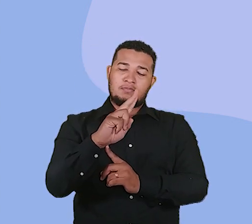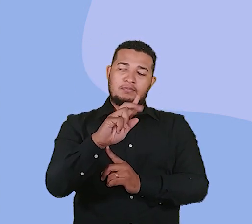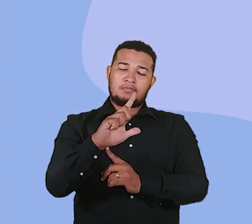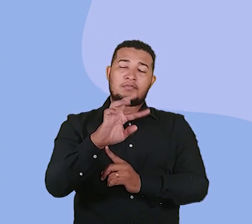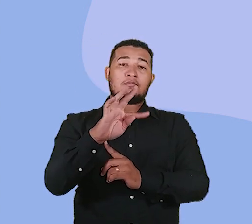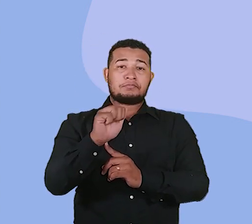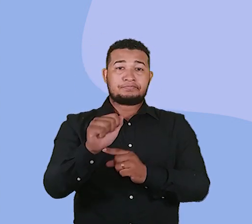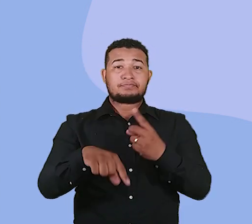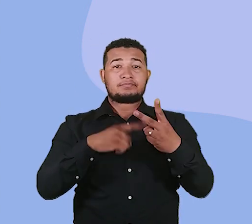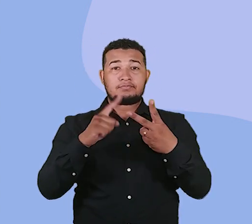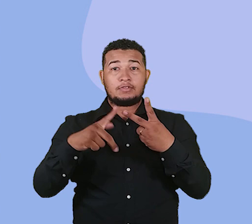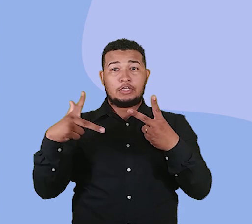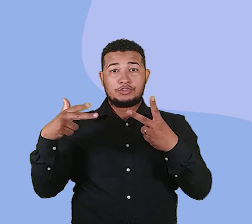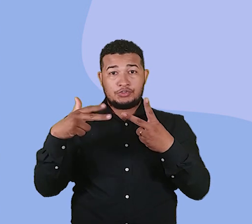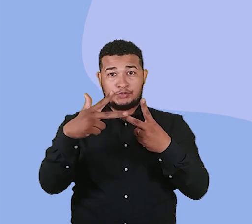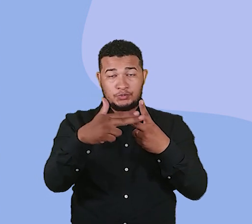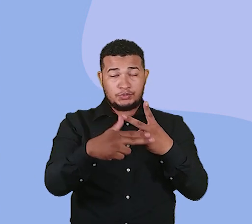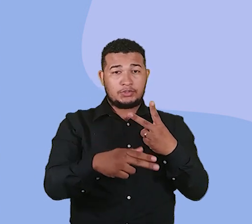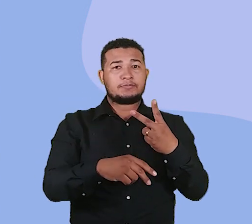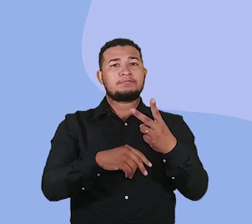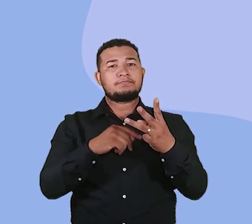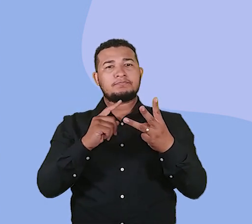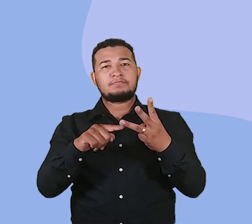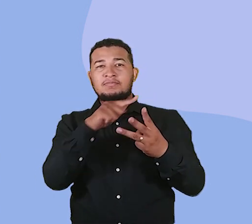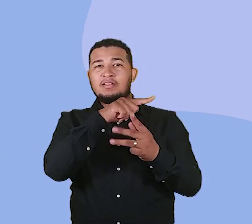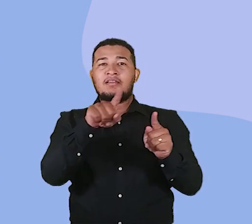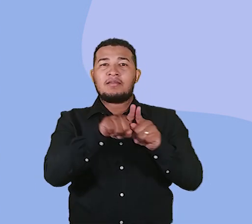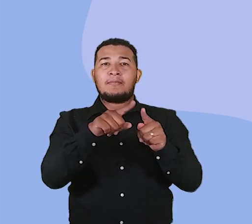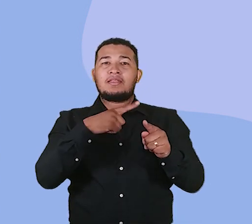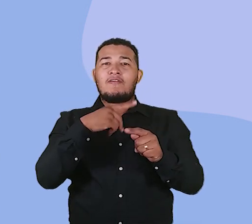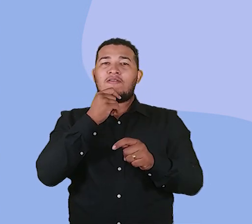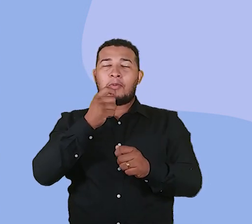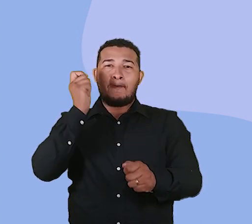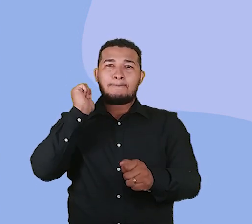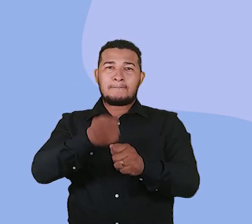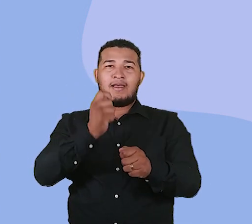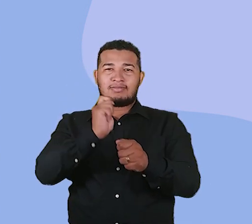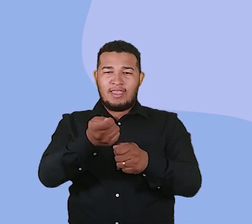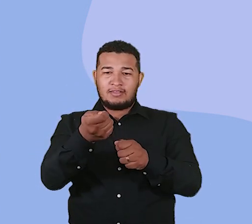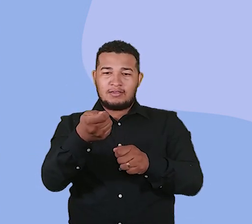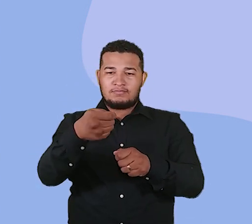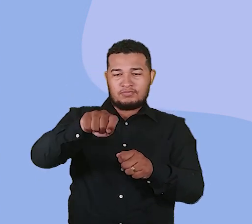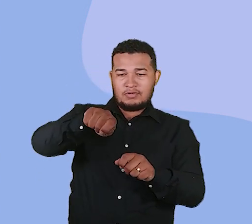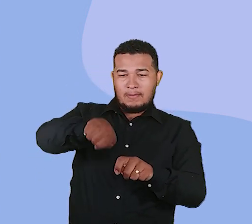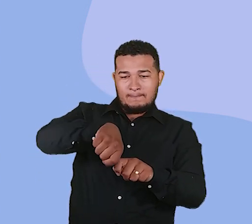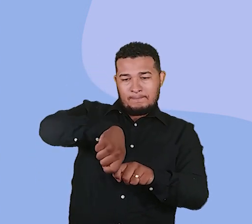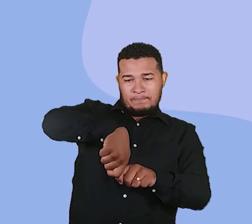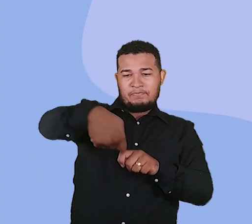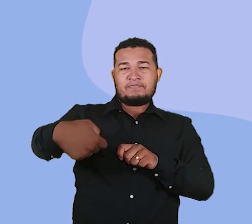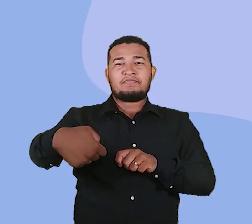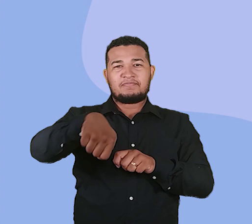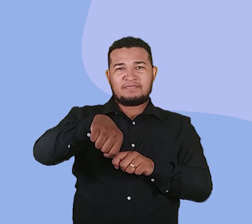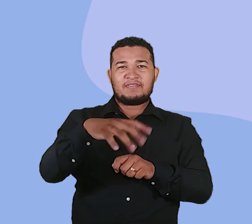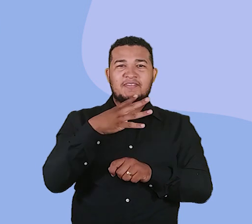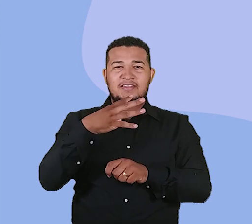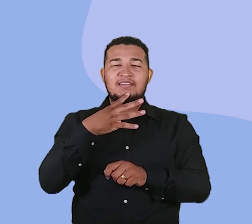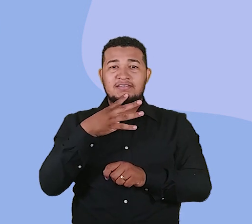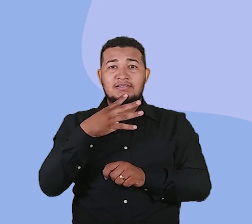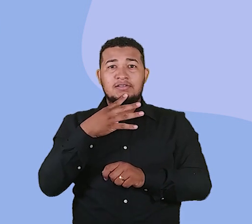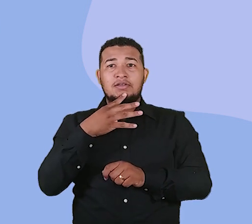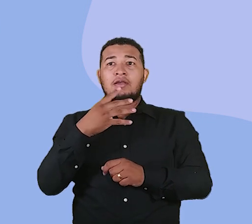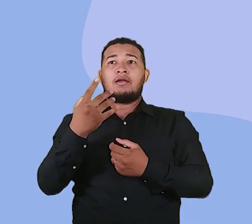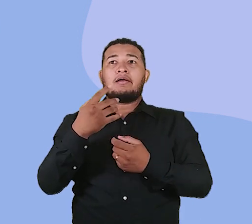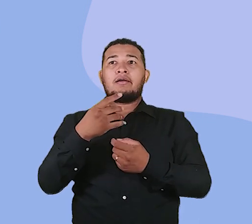é tesoura ali alavanquinha ali do martelo é um pé-de-cabra